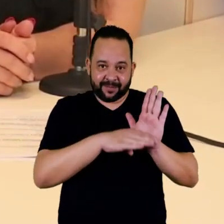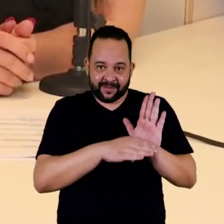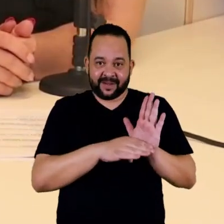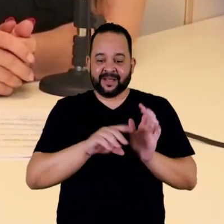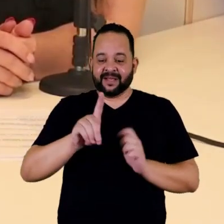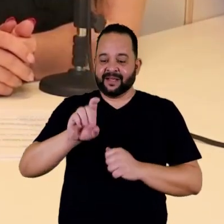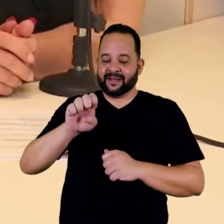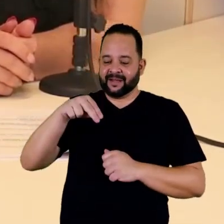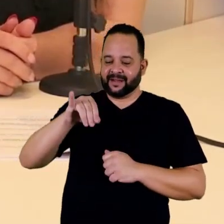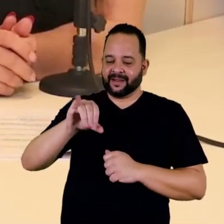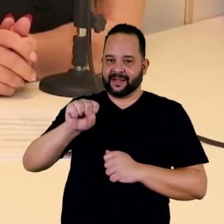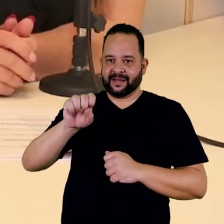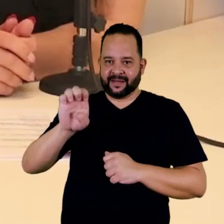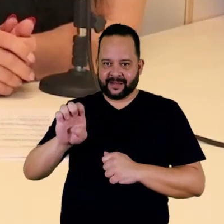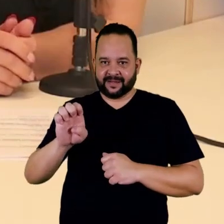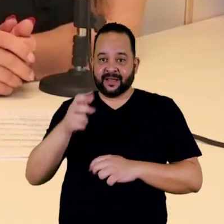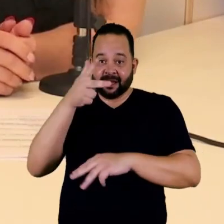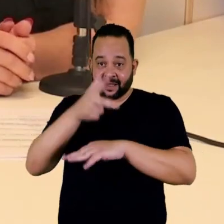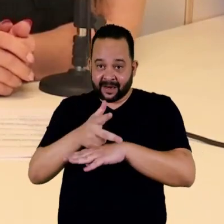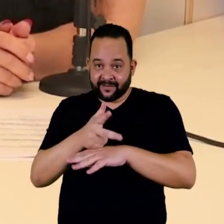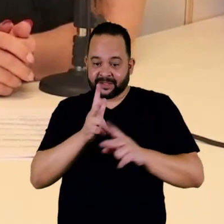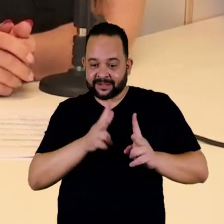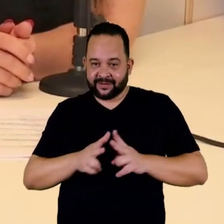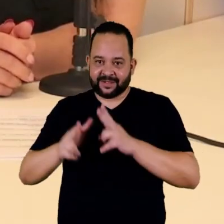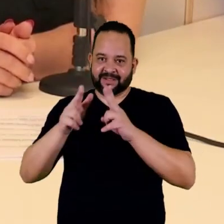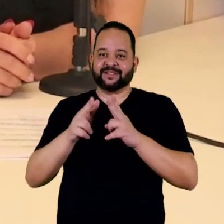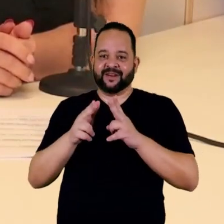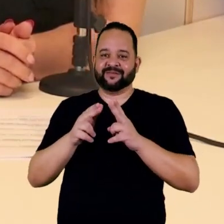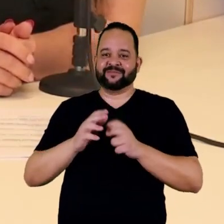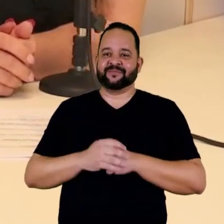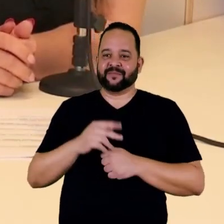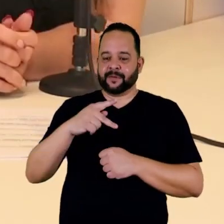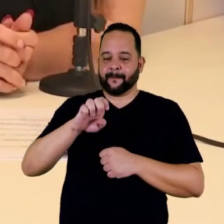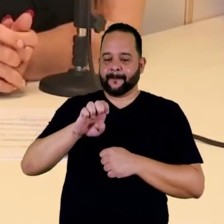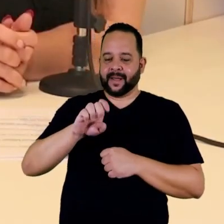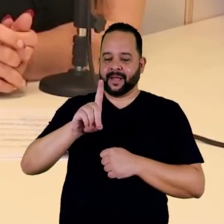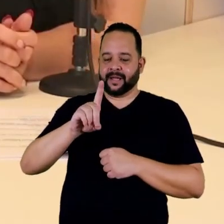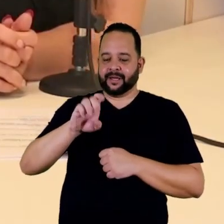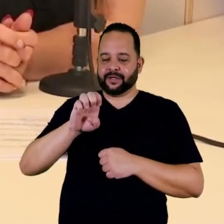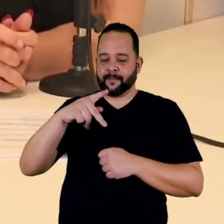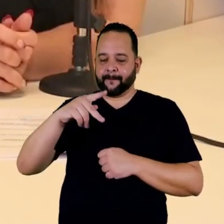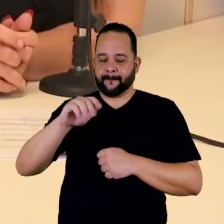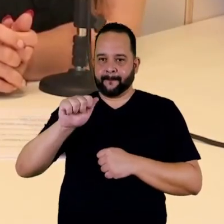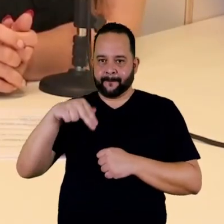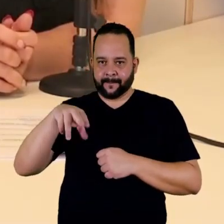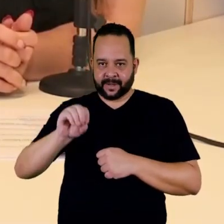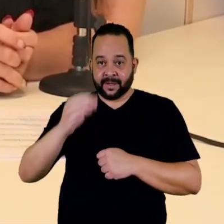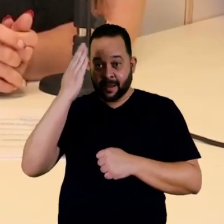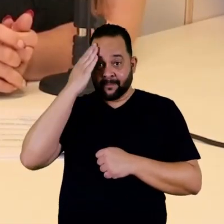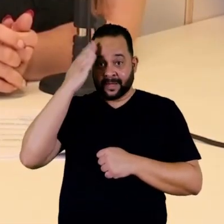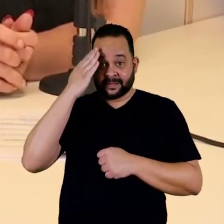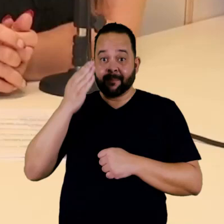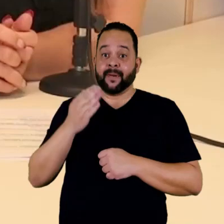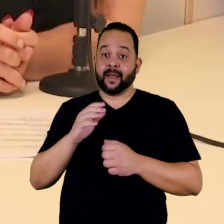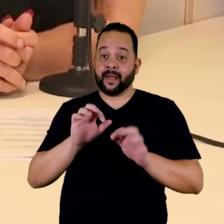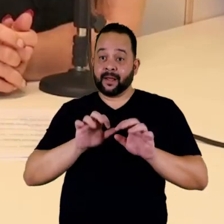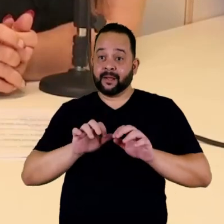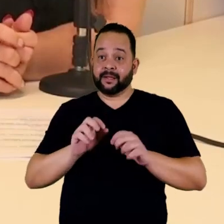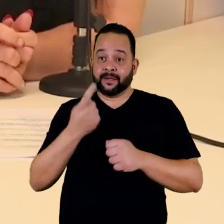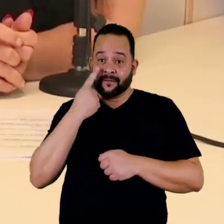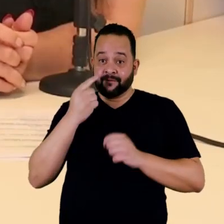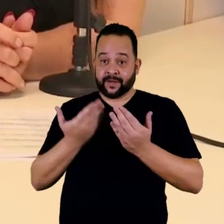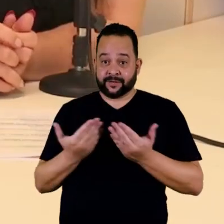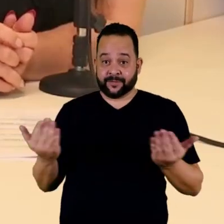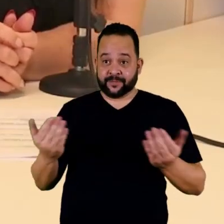Denise Correa gravação e edição pée pano Produções para saber mais acesse biblia.org.br